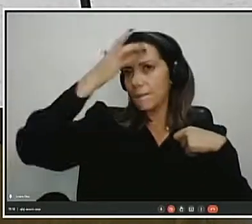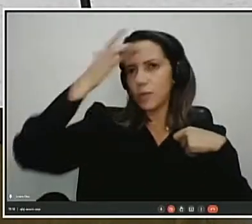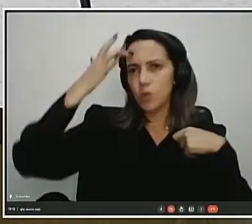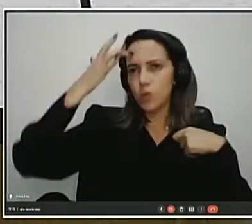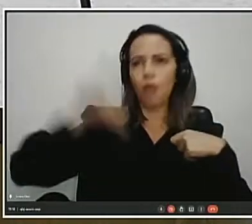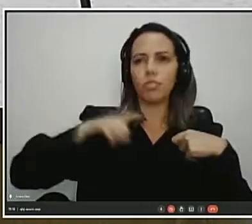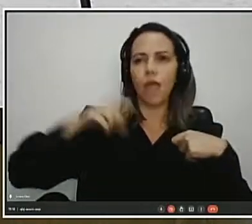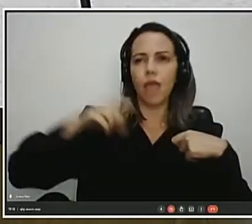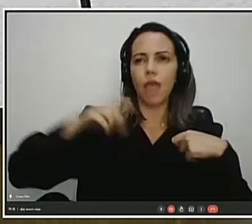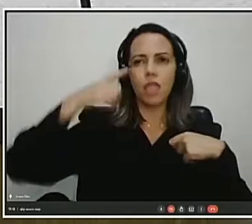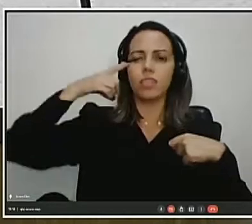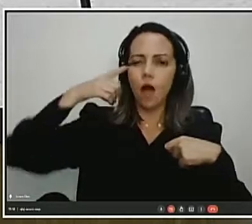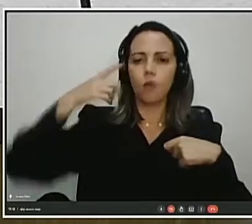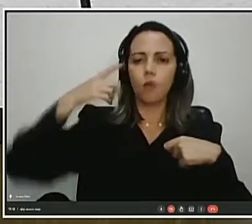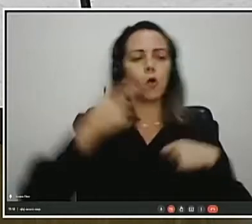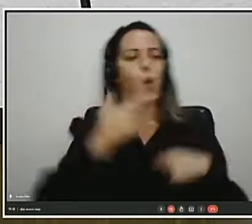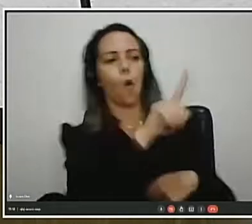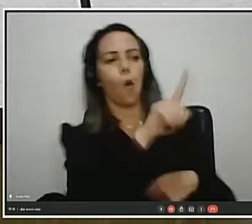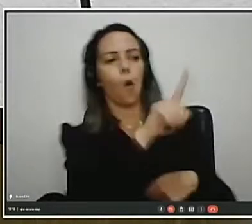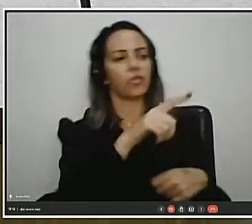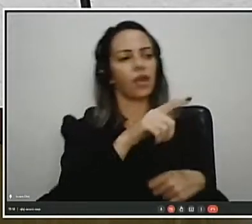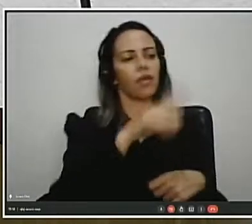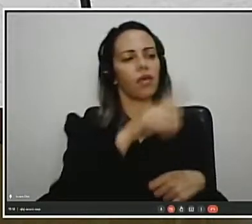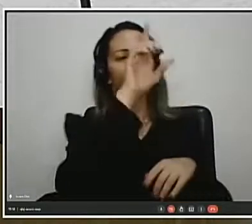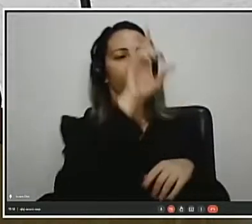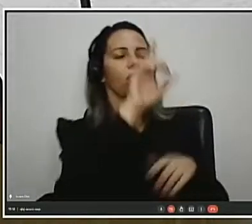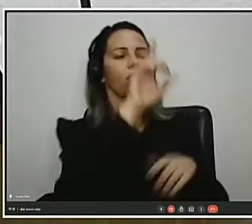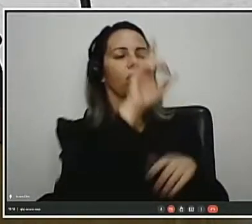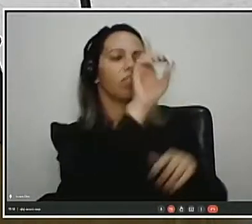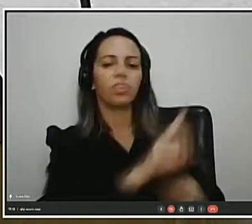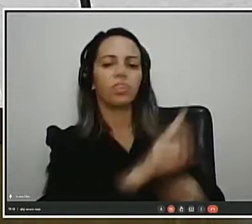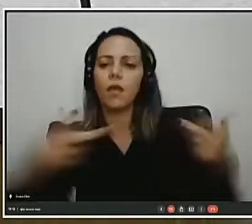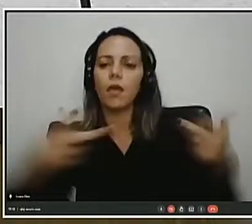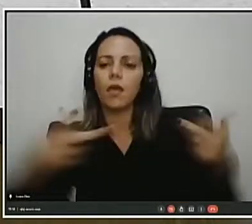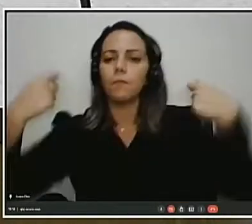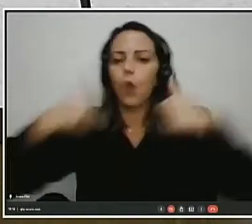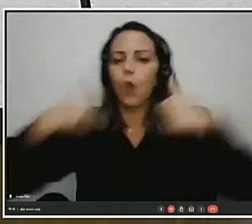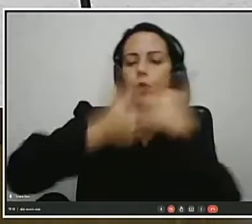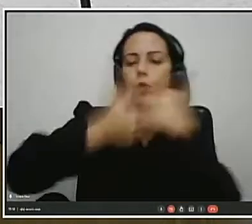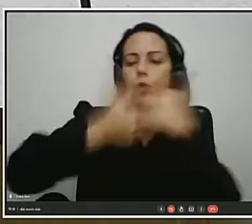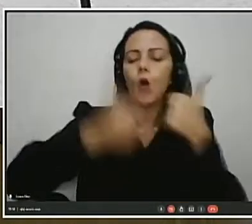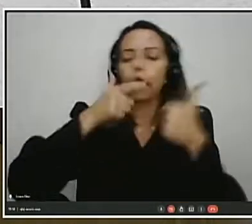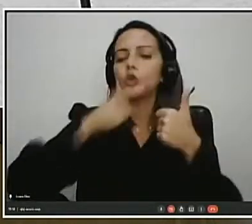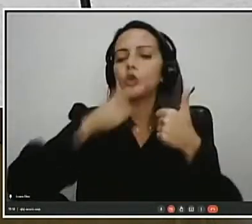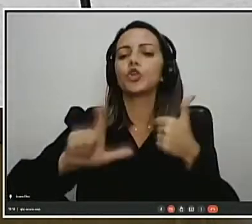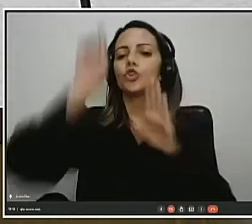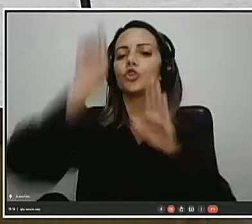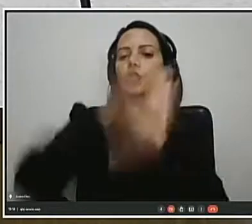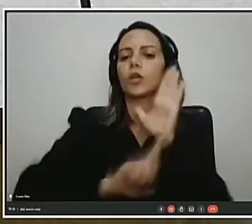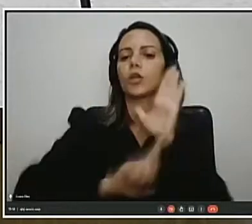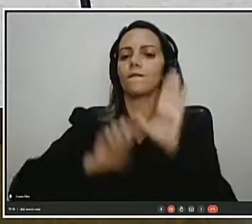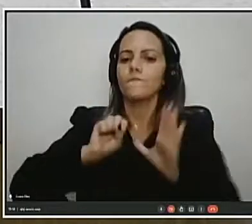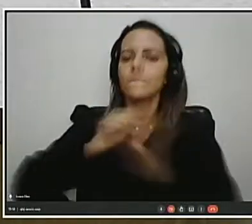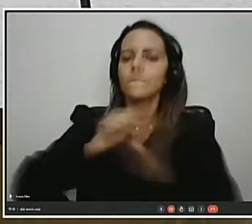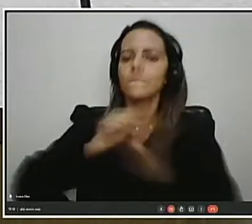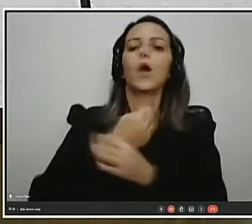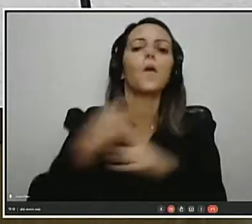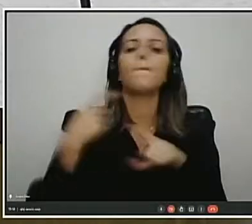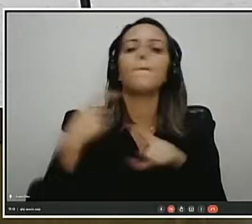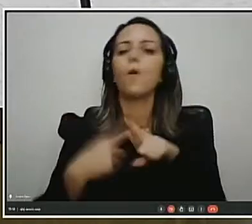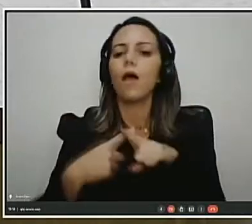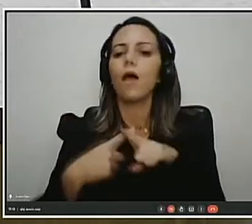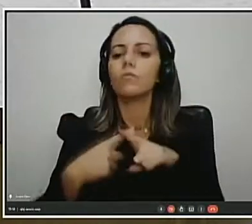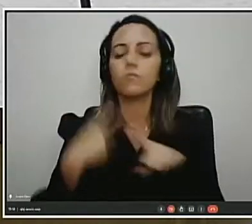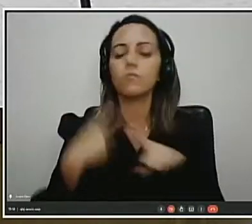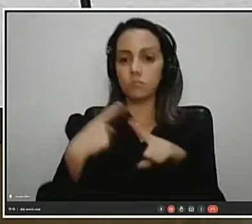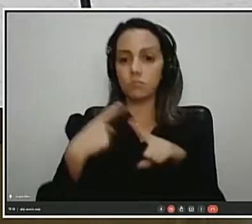deficiências precisam que seus direitos sejam garantidos e efetivados? Por que ainda precisamos falar que todas e todos querem